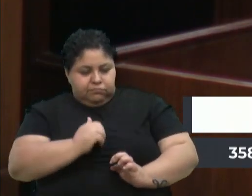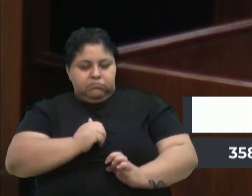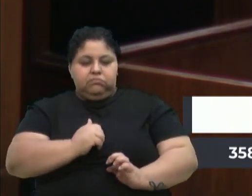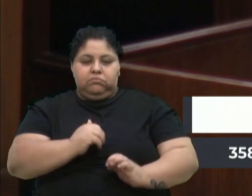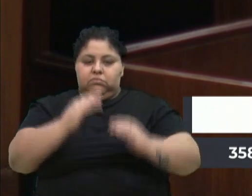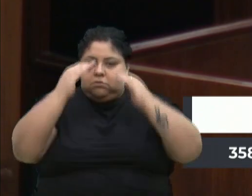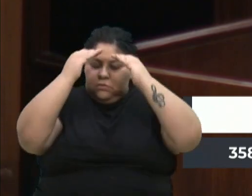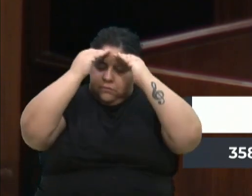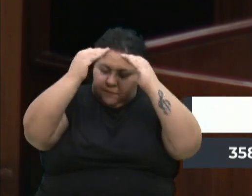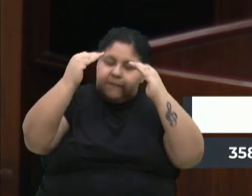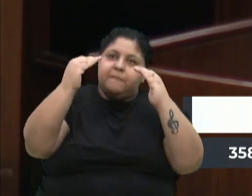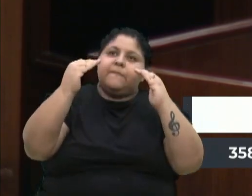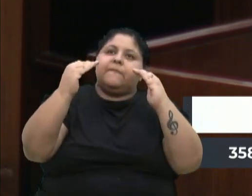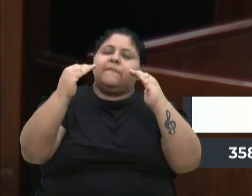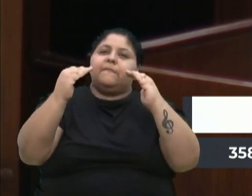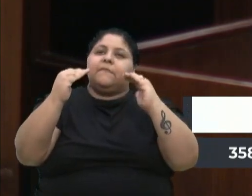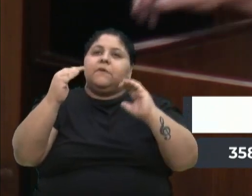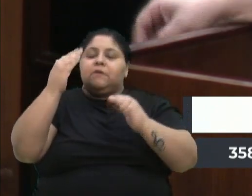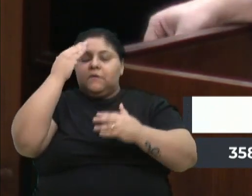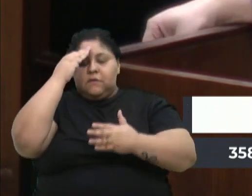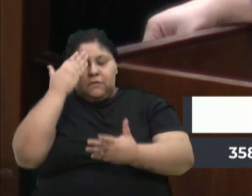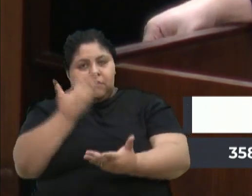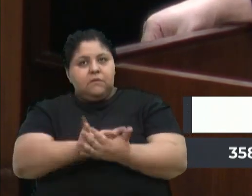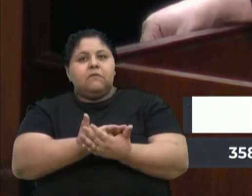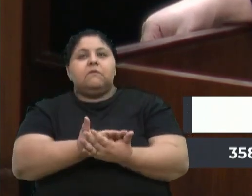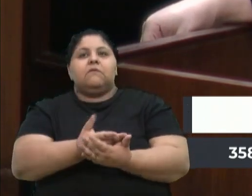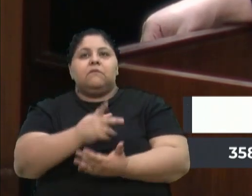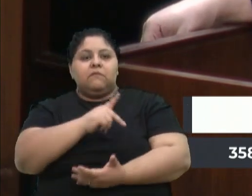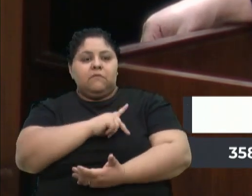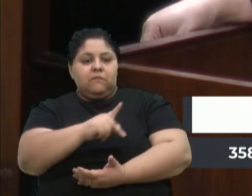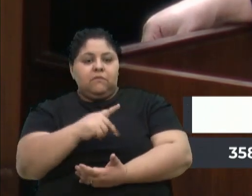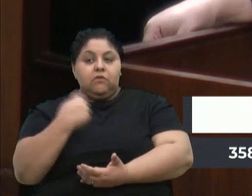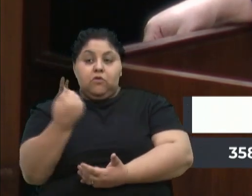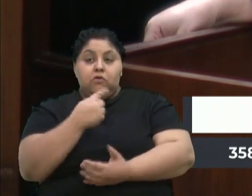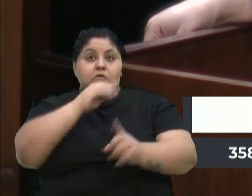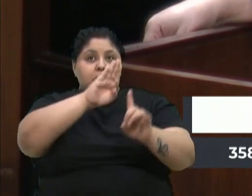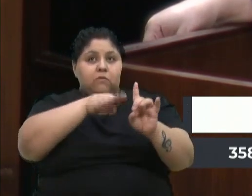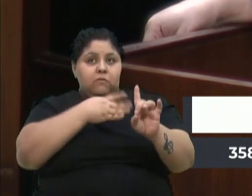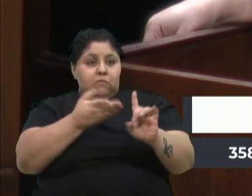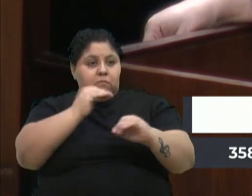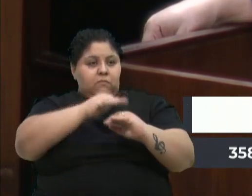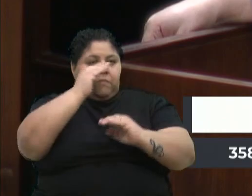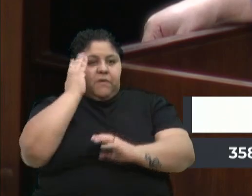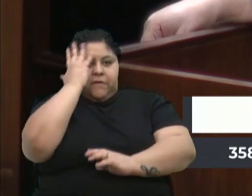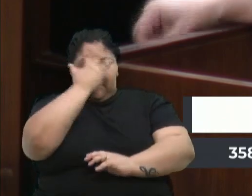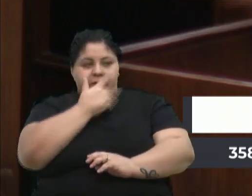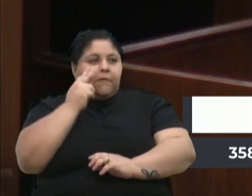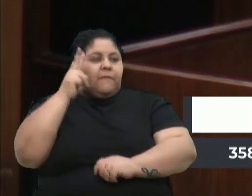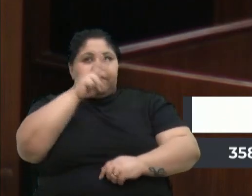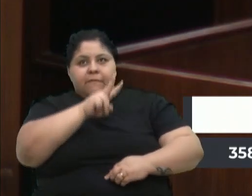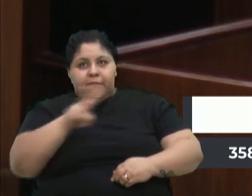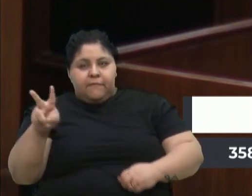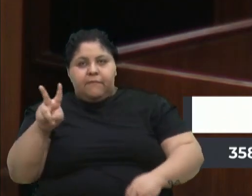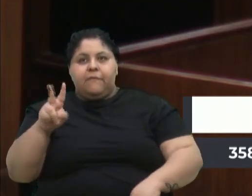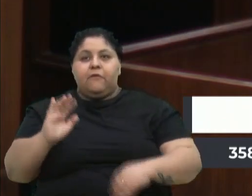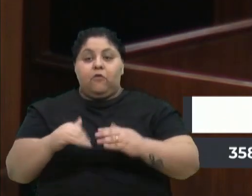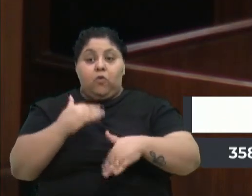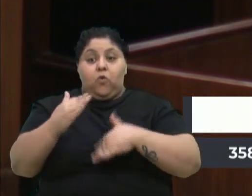responsabilidade, e acredito que foi, presidente, uma das homenagens mais lindas que a gente já viu, porque quando a